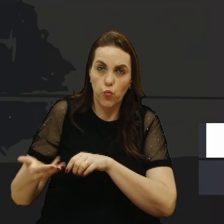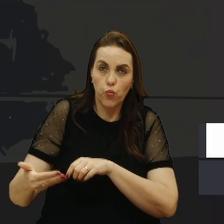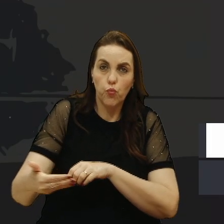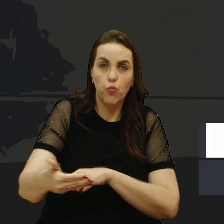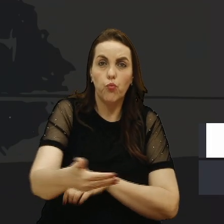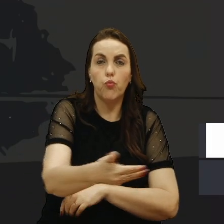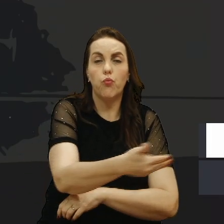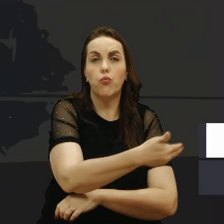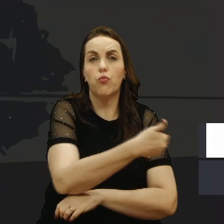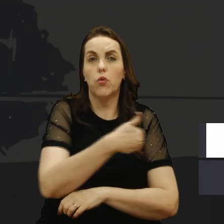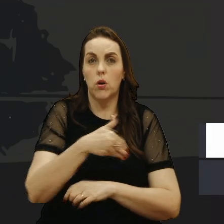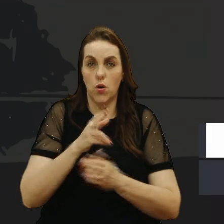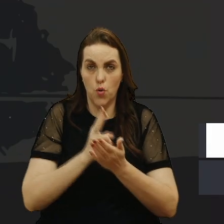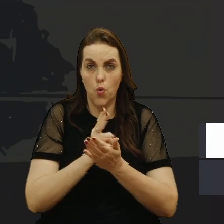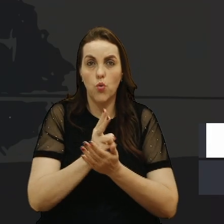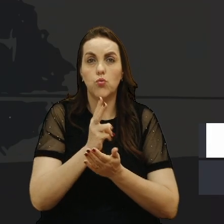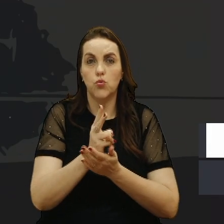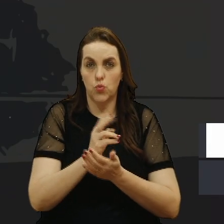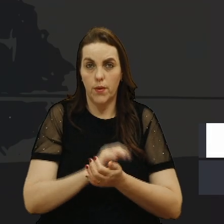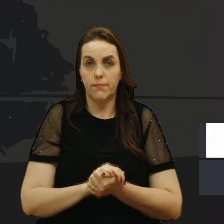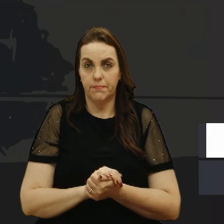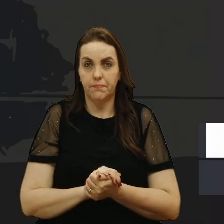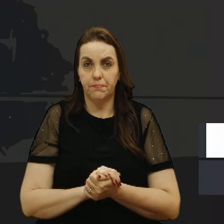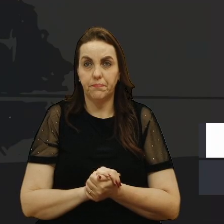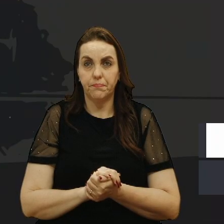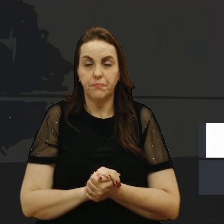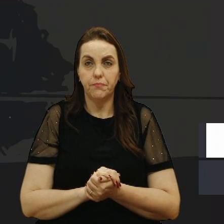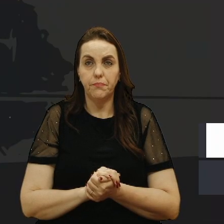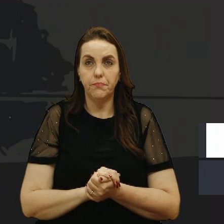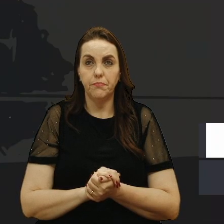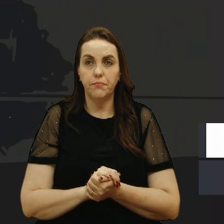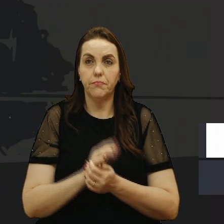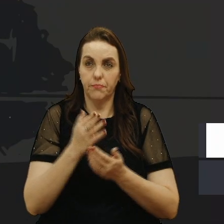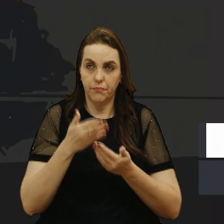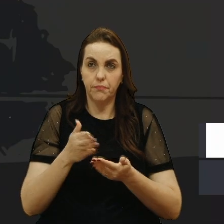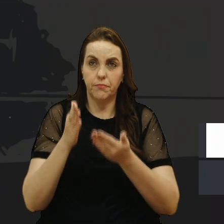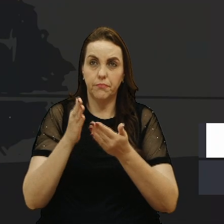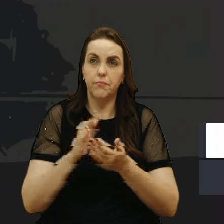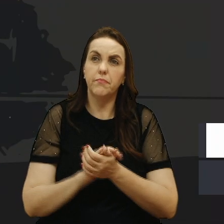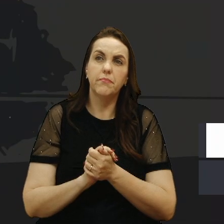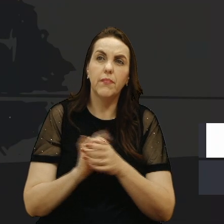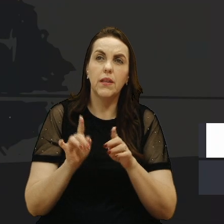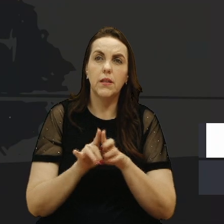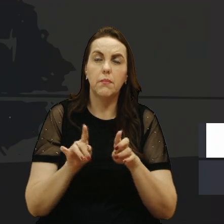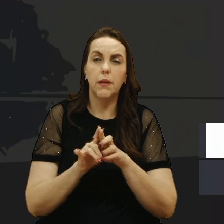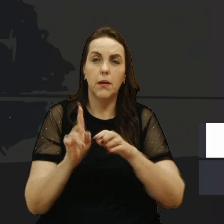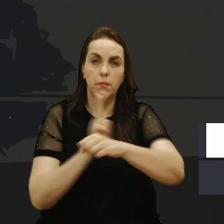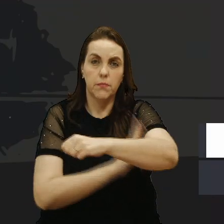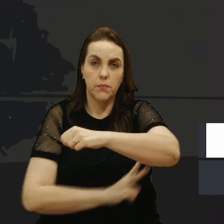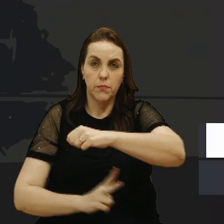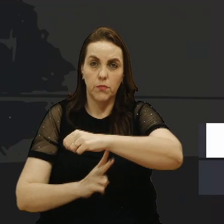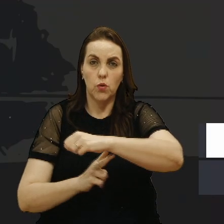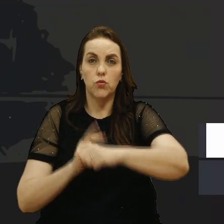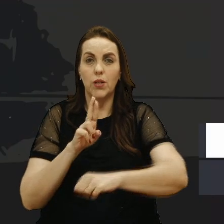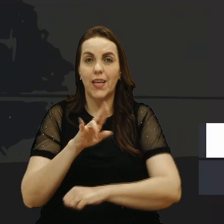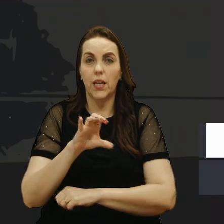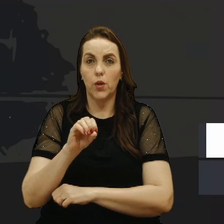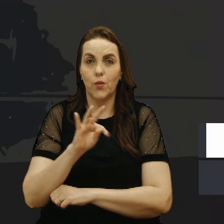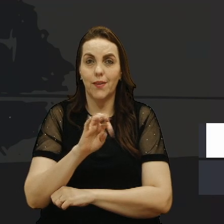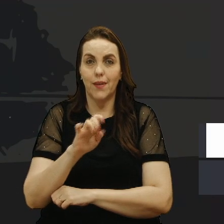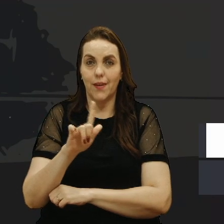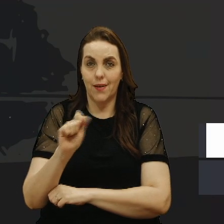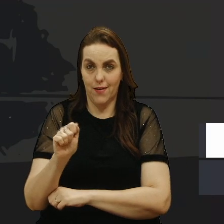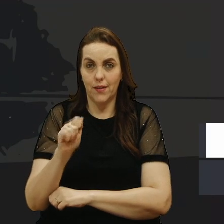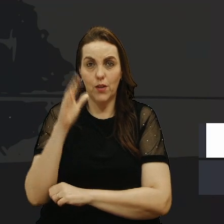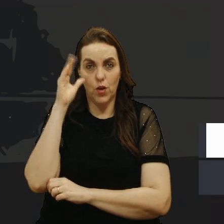e seguir no sentido oposto. Pode passar. Aqui é a ponte do Rio Tega, que você deve estar